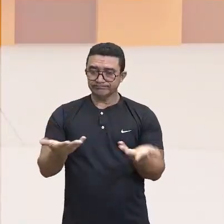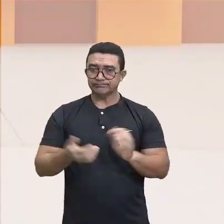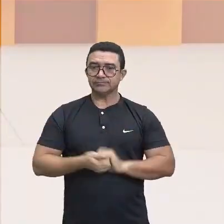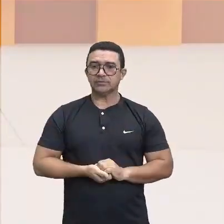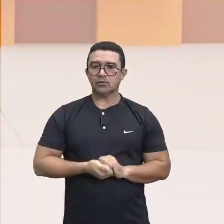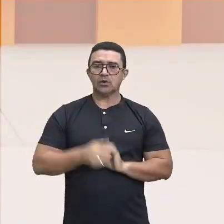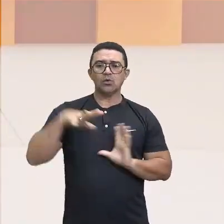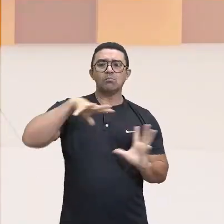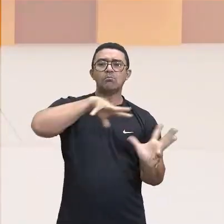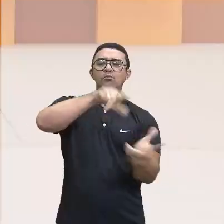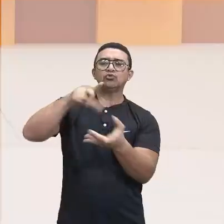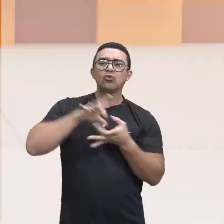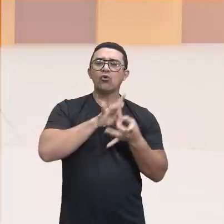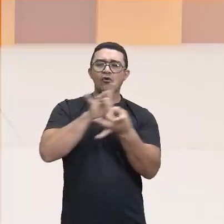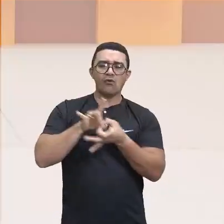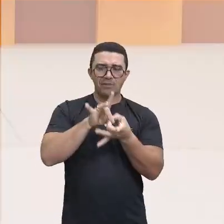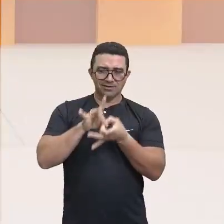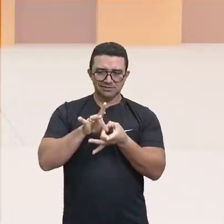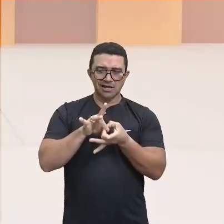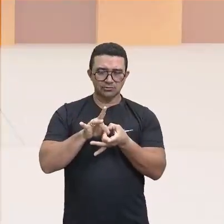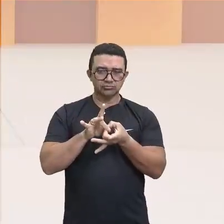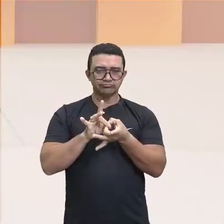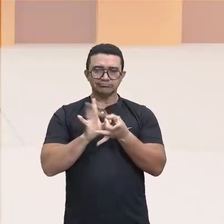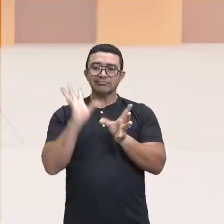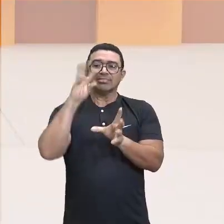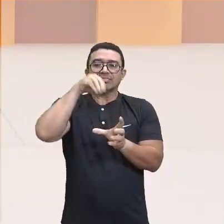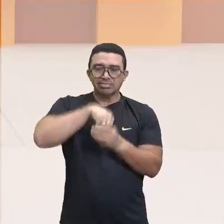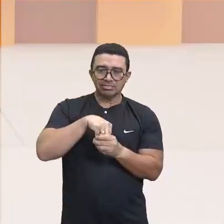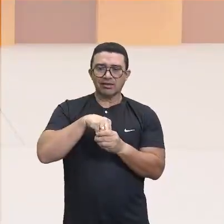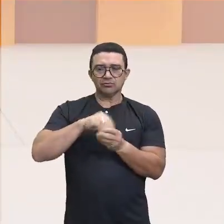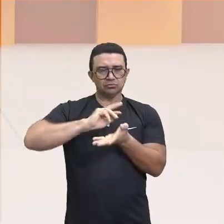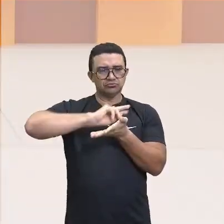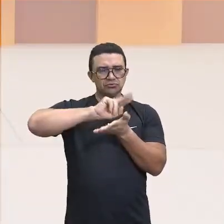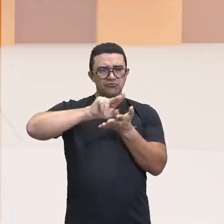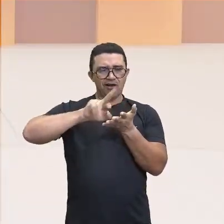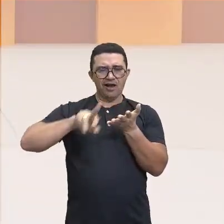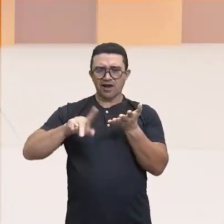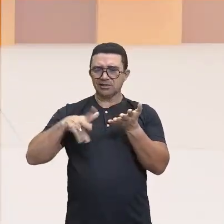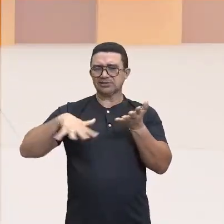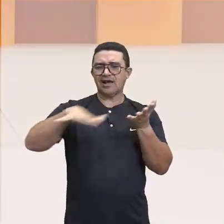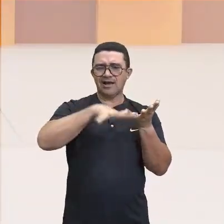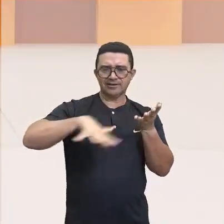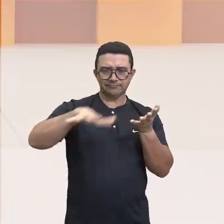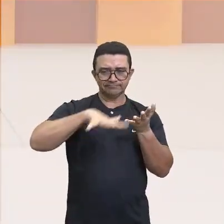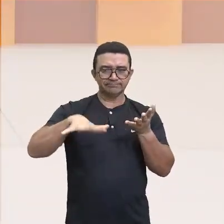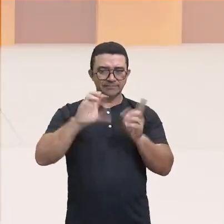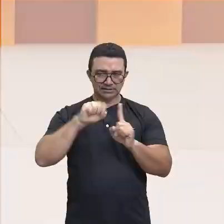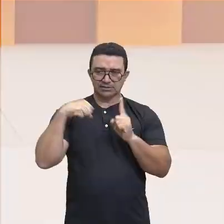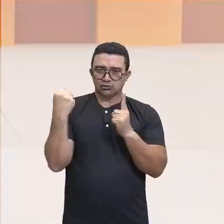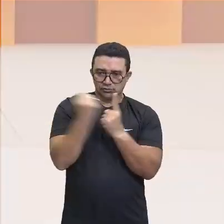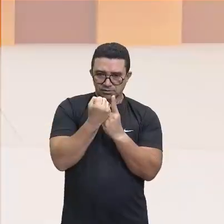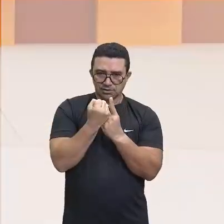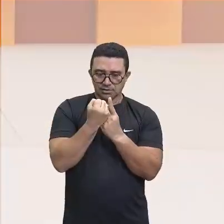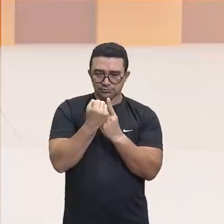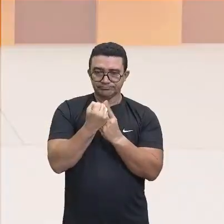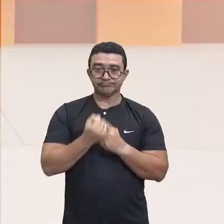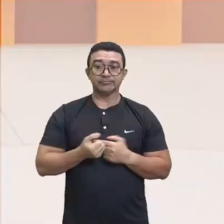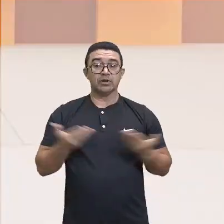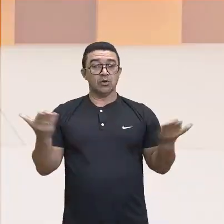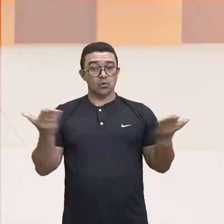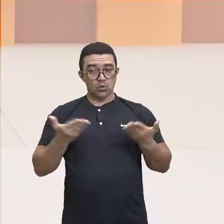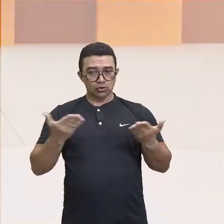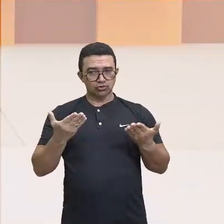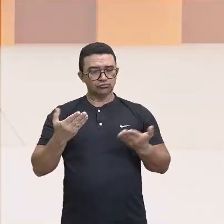mundo globalizado, ela está presente ali em vários aspectos da sociedade. A gente está vivendo nesse mundo agora,